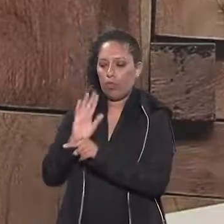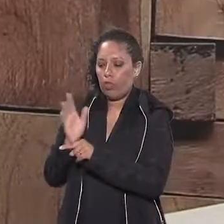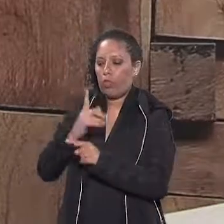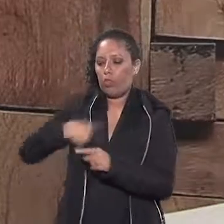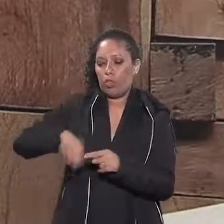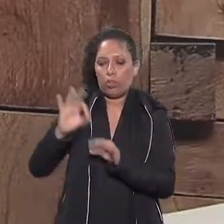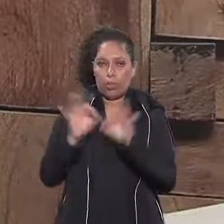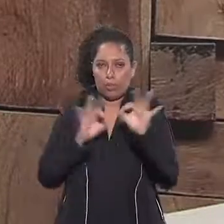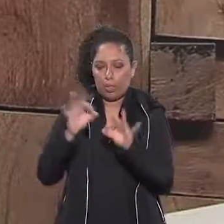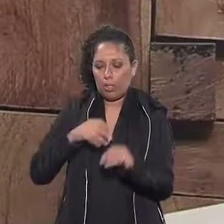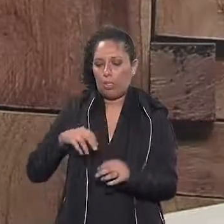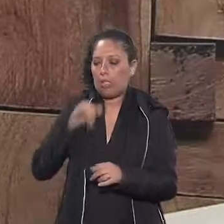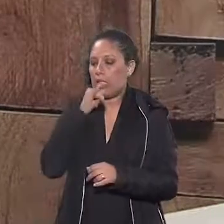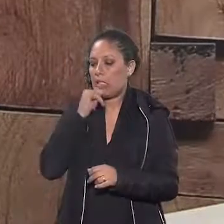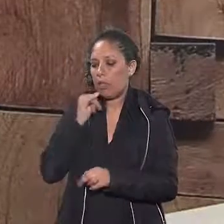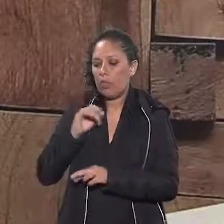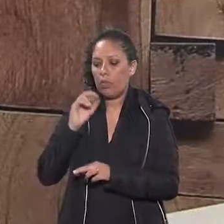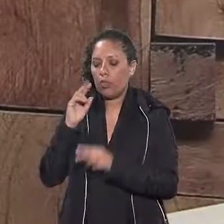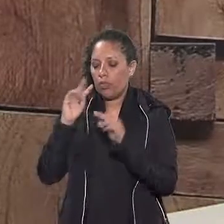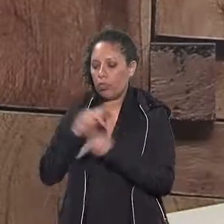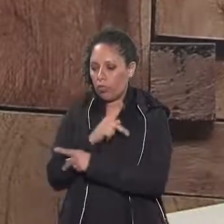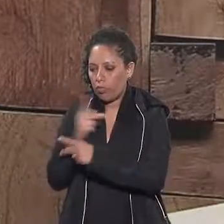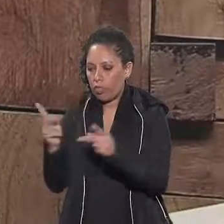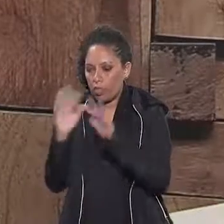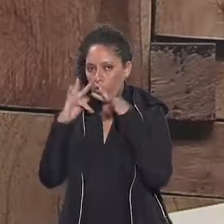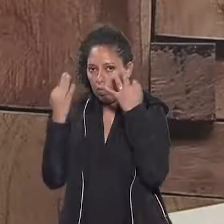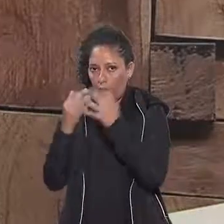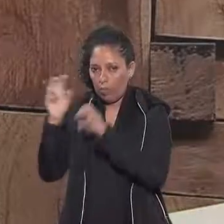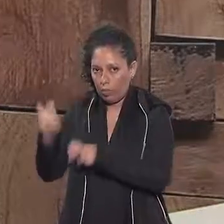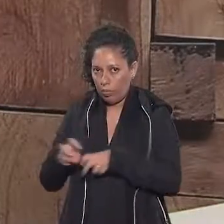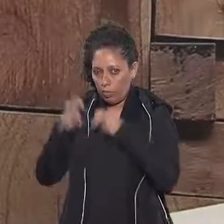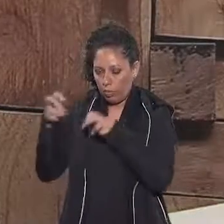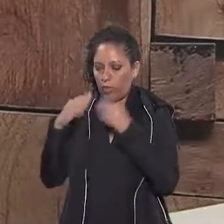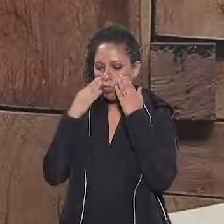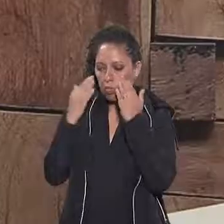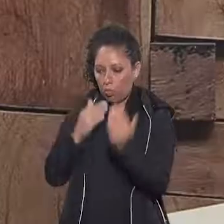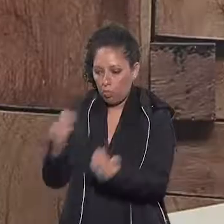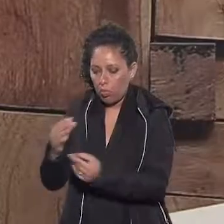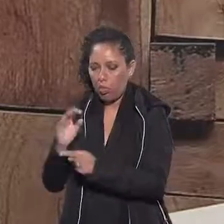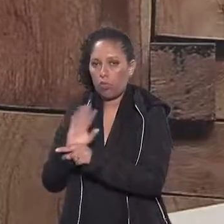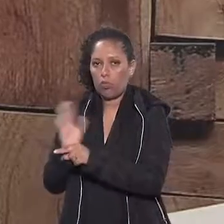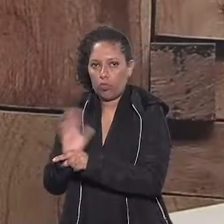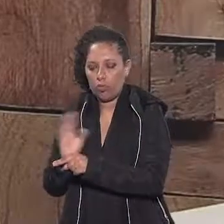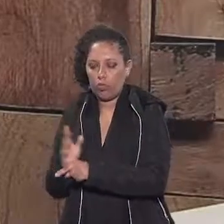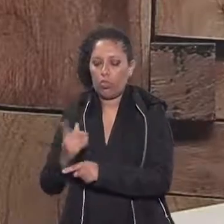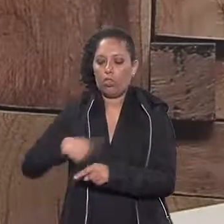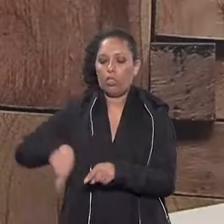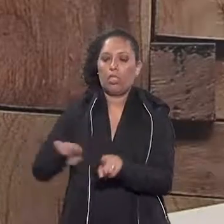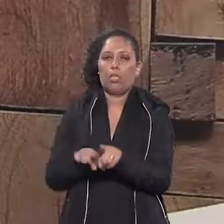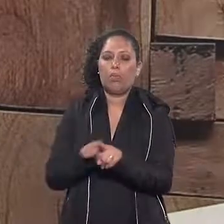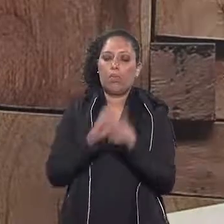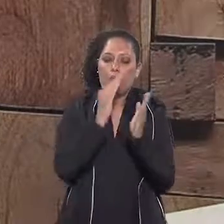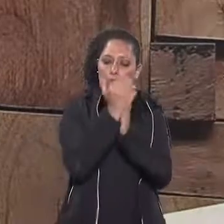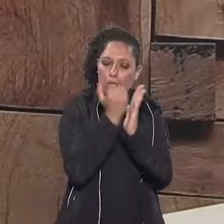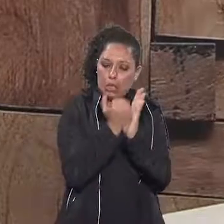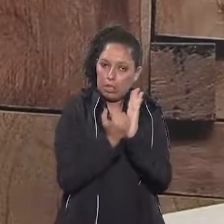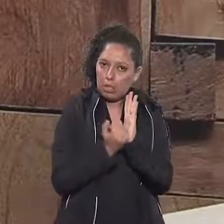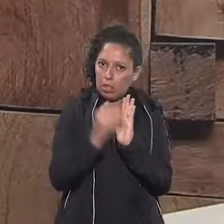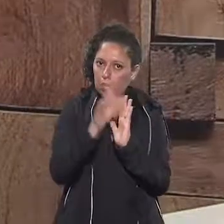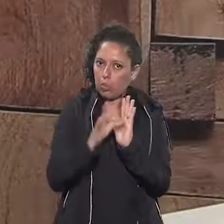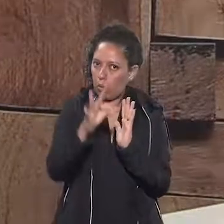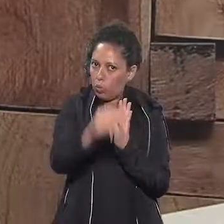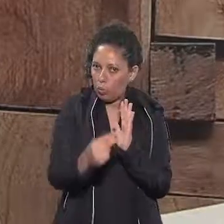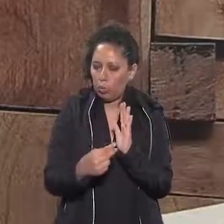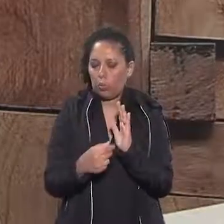Quando a gente visita um produtor, a gente sempre documenta, registra muito. Tem um trabalho de organização desses produtores, que a gente chama de nossa